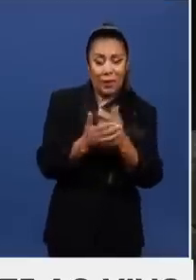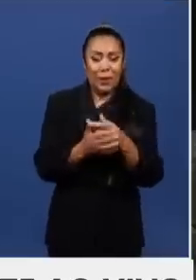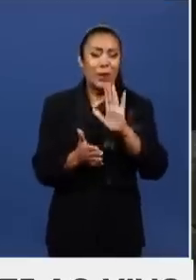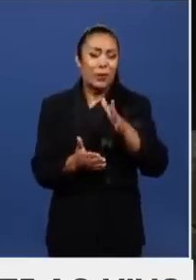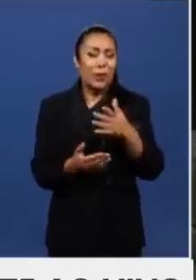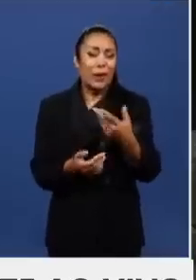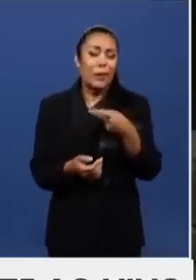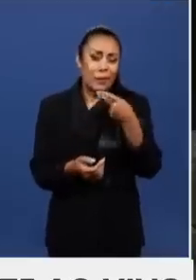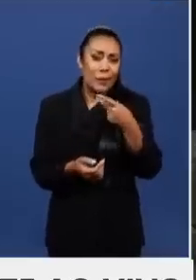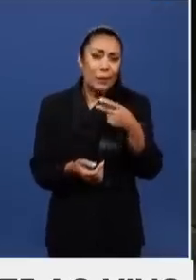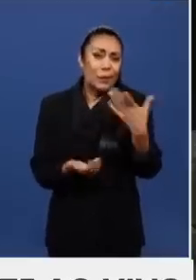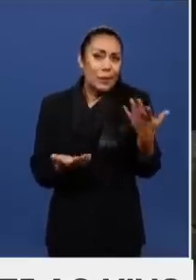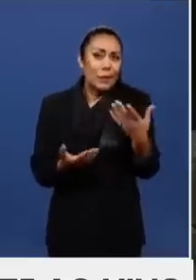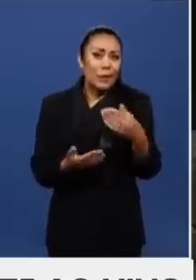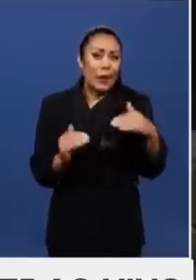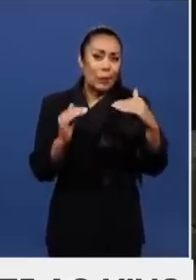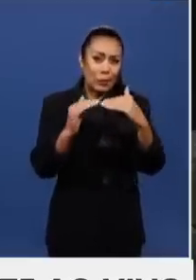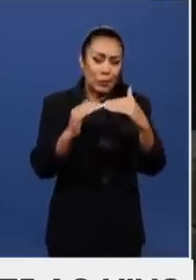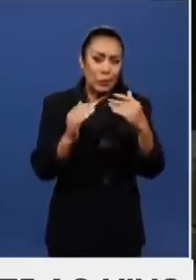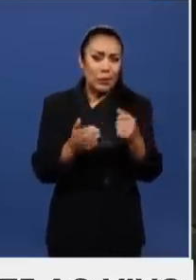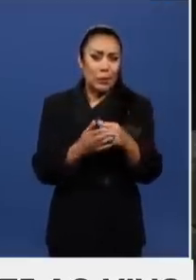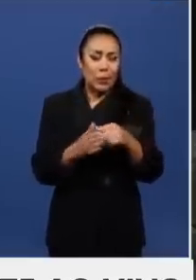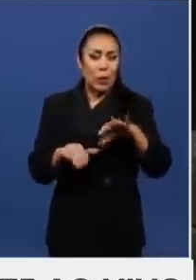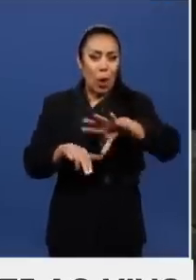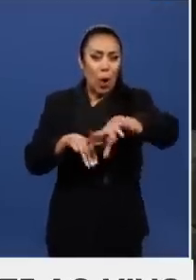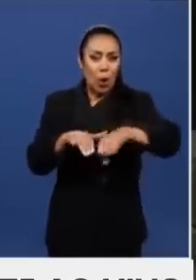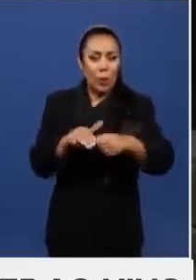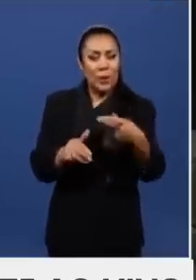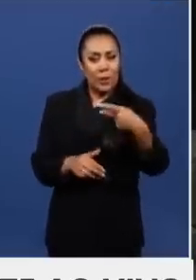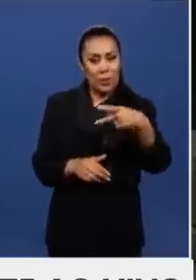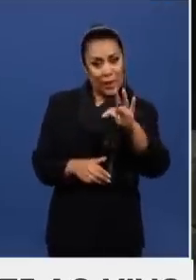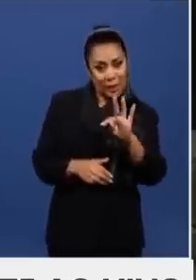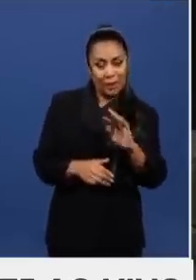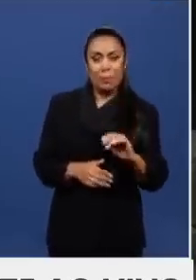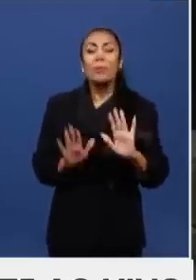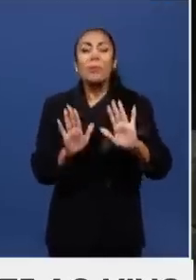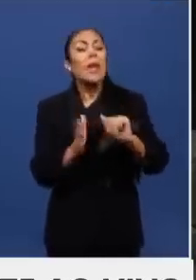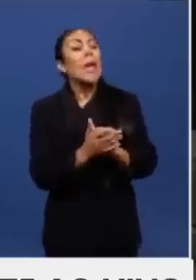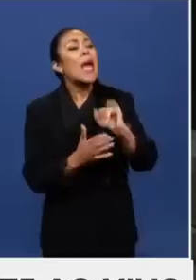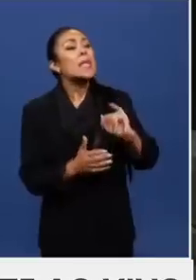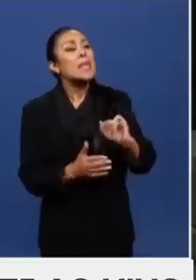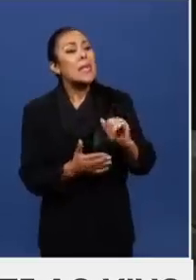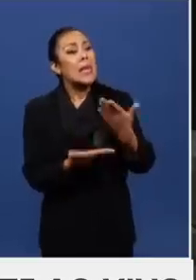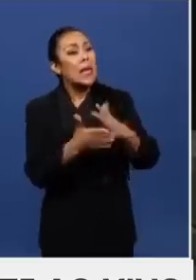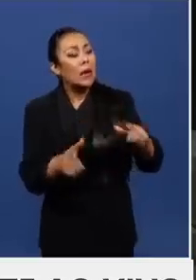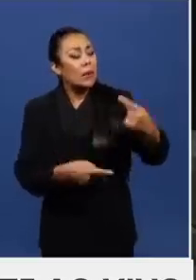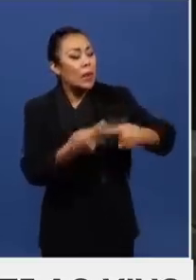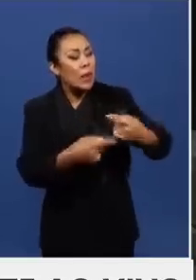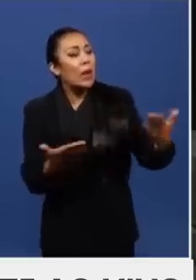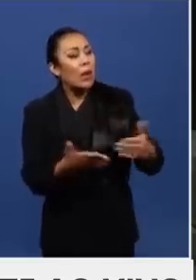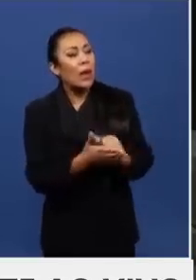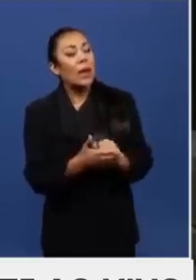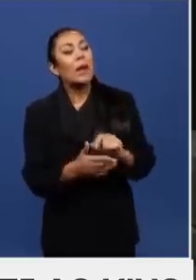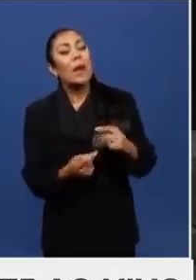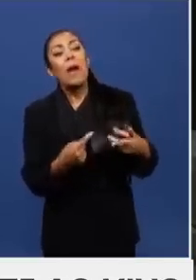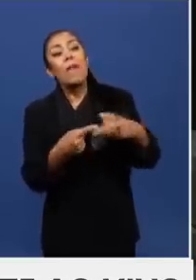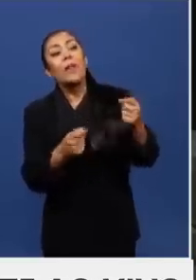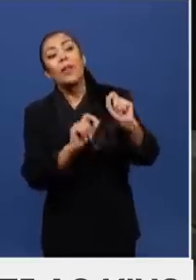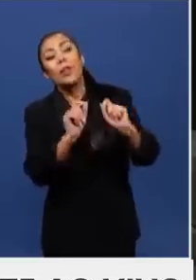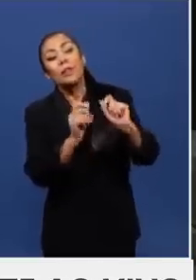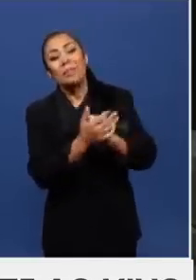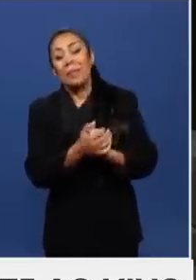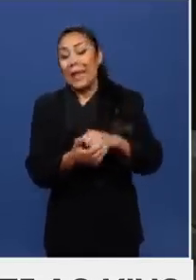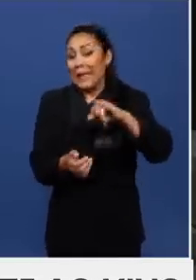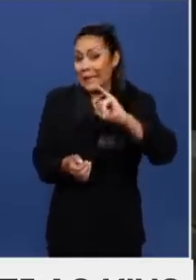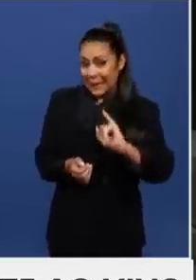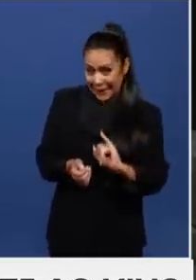admitiu esse tipo de corrupção dentro do PT. Se o debate terminasse agora, quem era o vencedor, na tua avaliação? Bom, se a